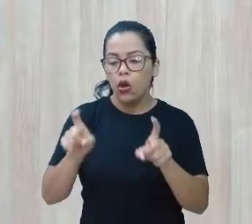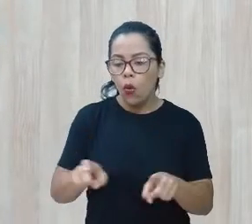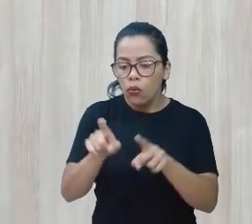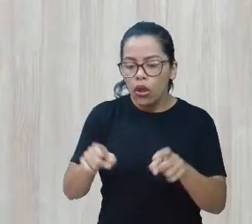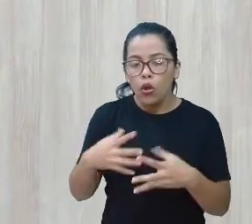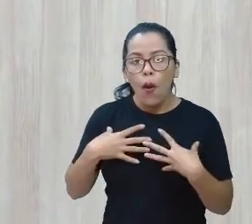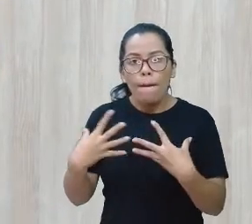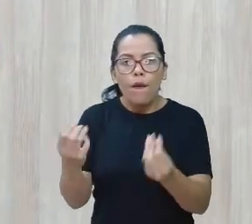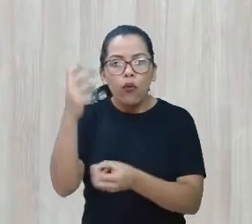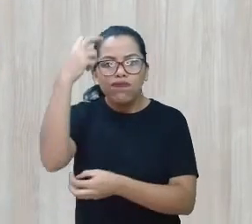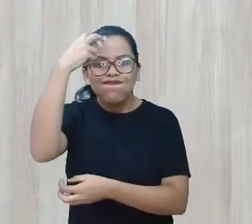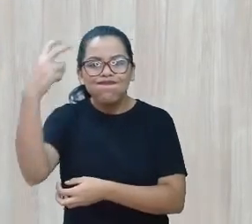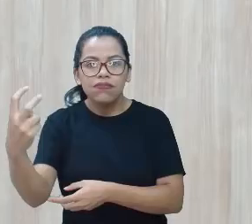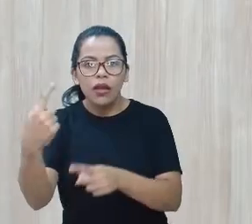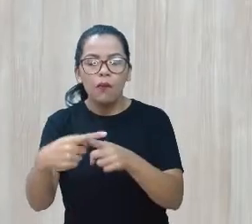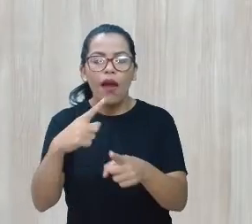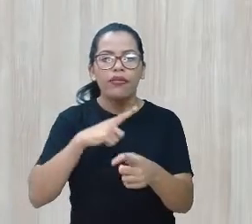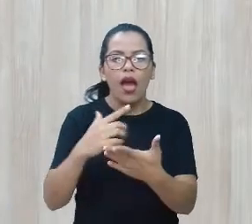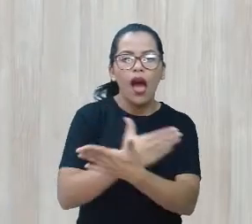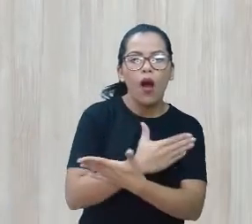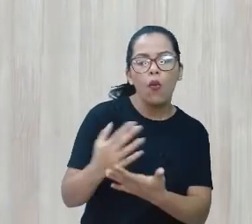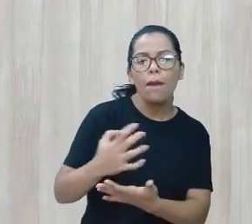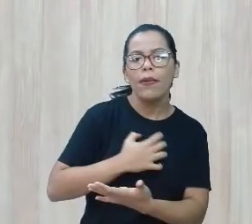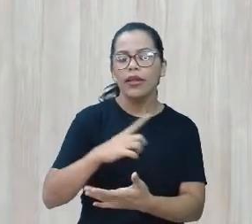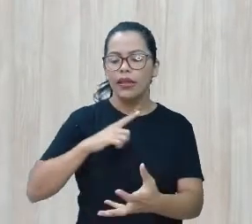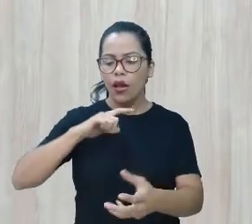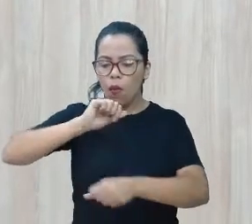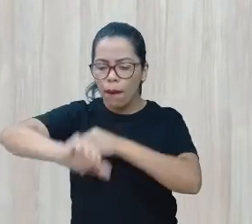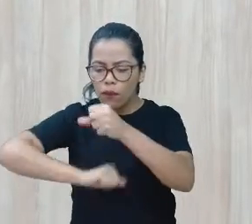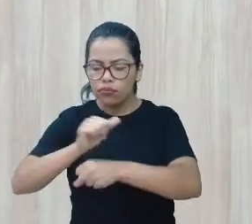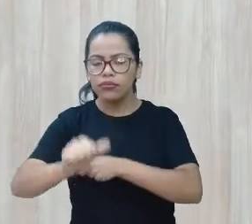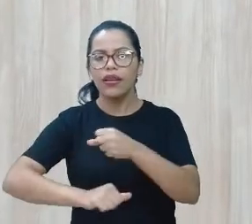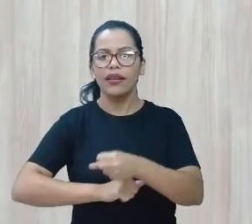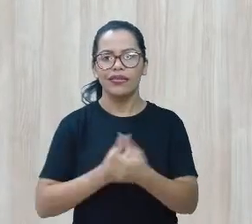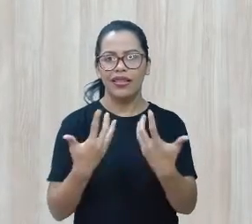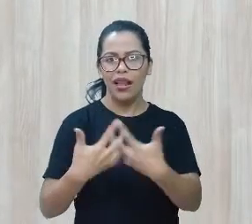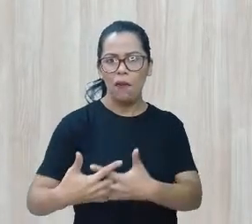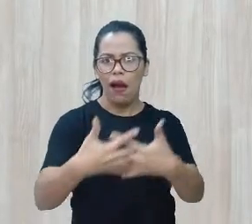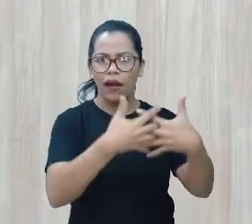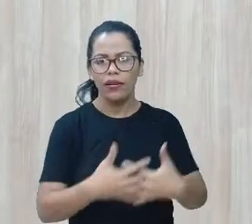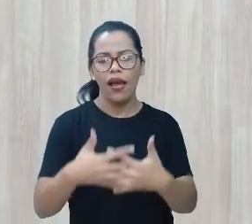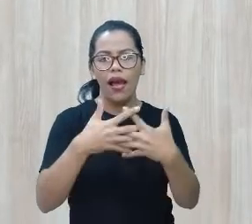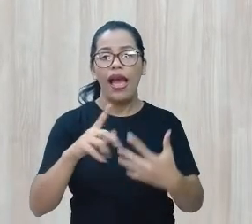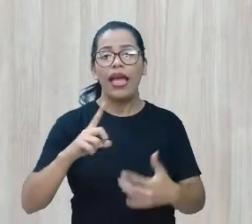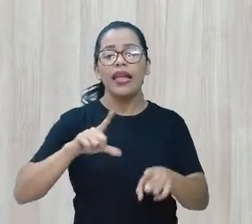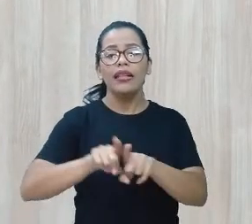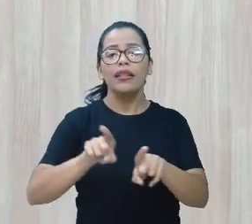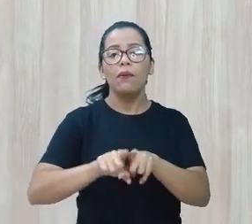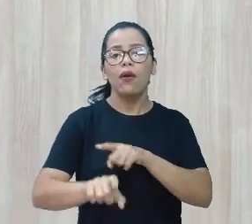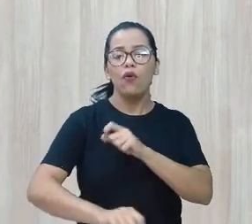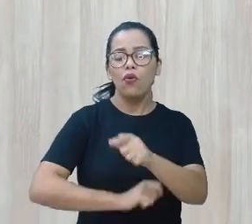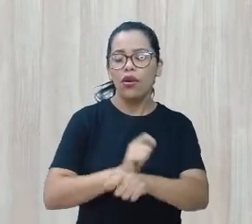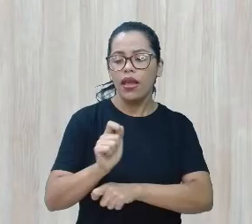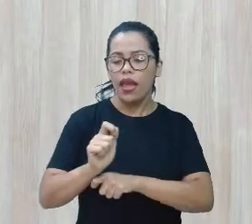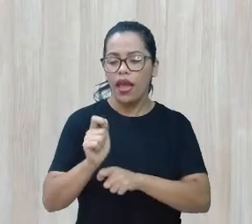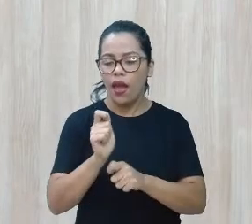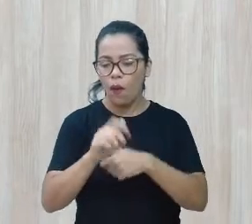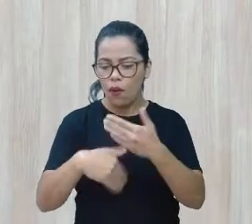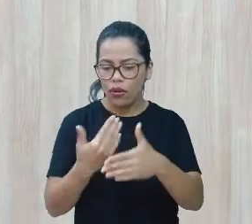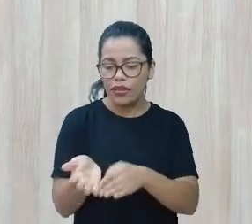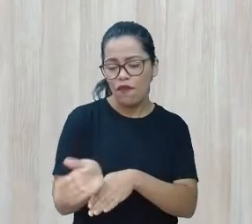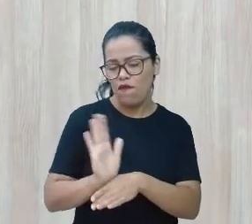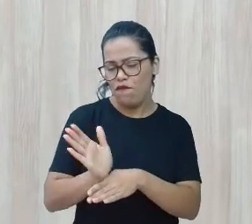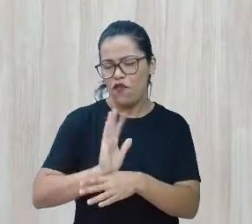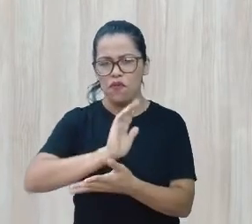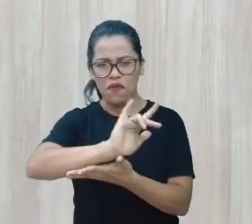que existe alguma maneira de ter uma revolução nas máquinas? Existe até um processo de ficção científica, né? De filmes e